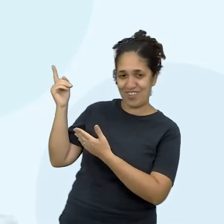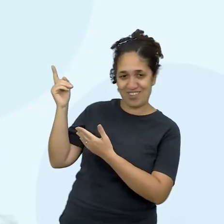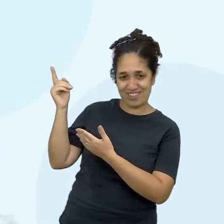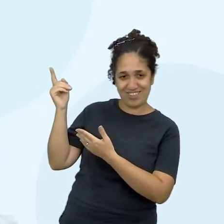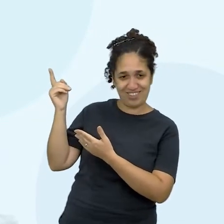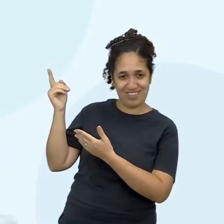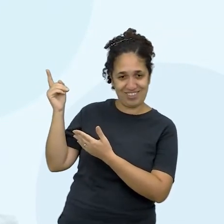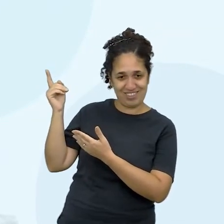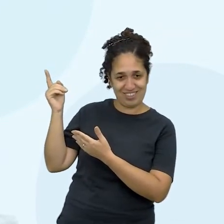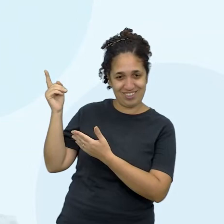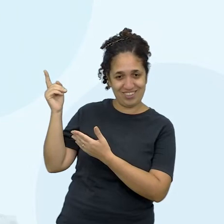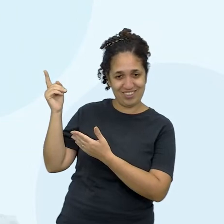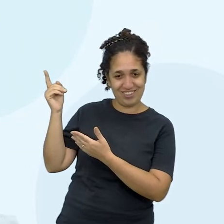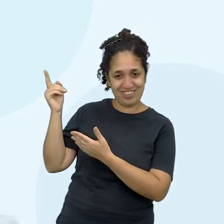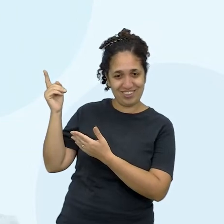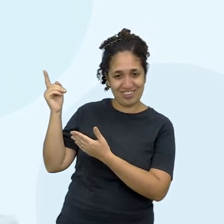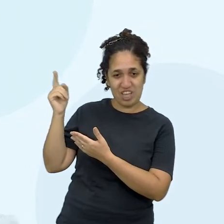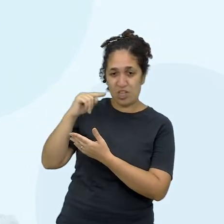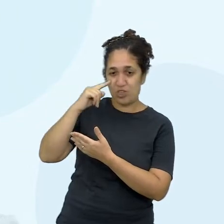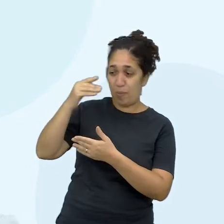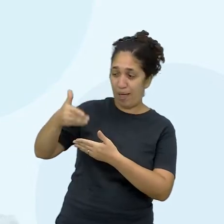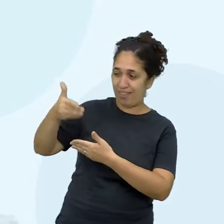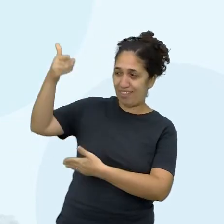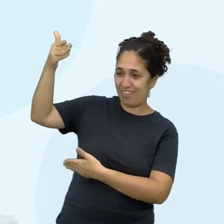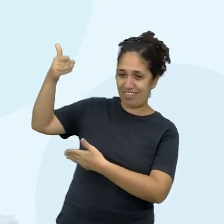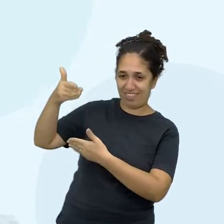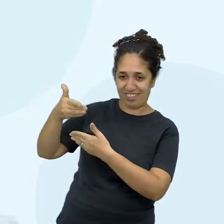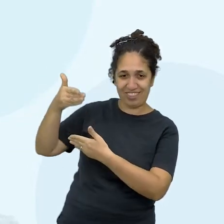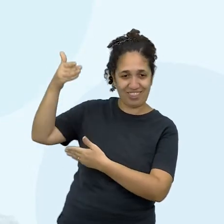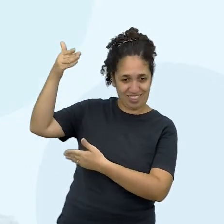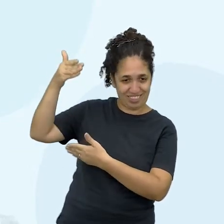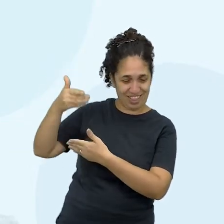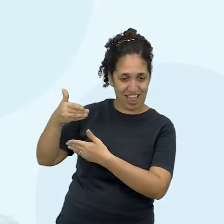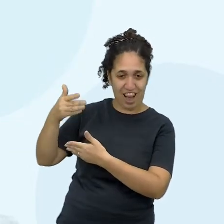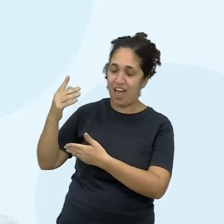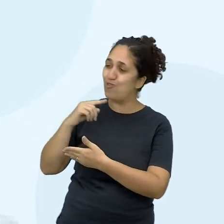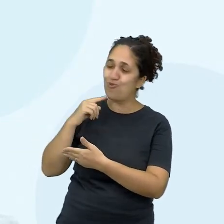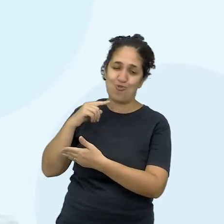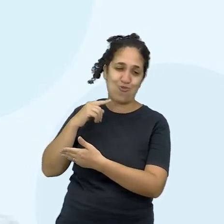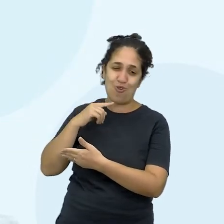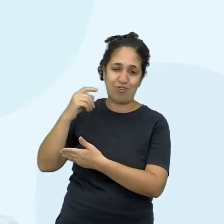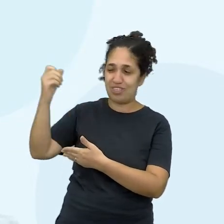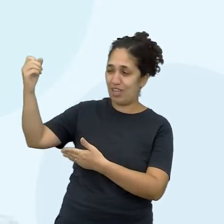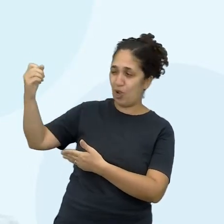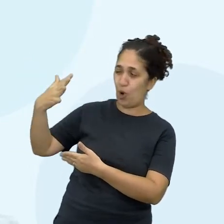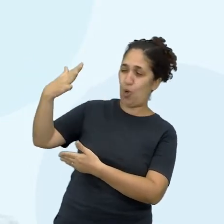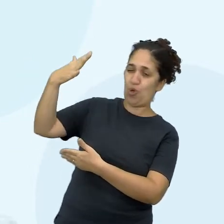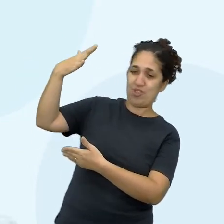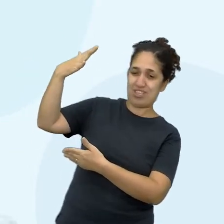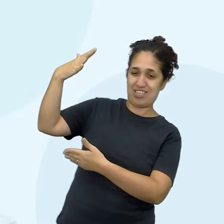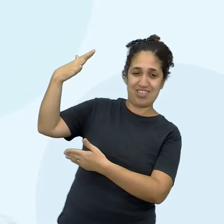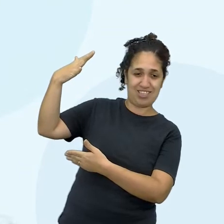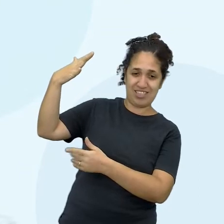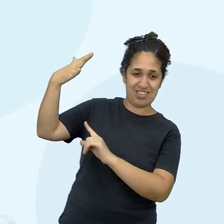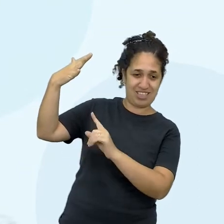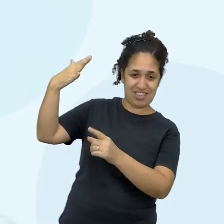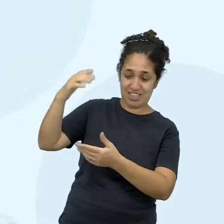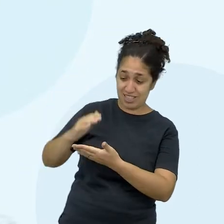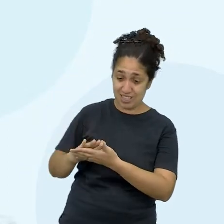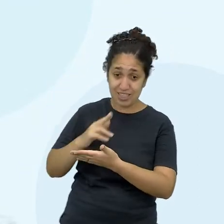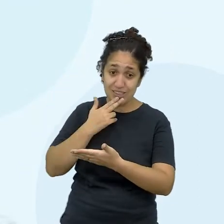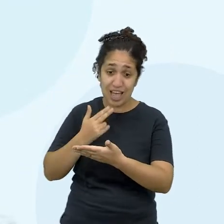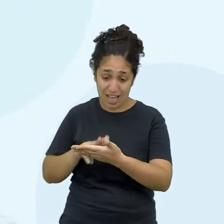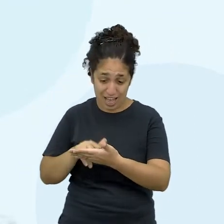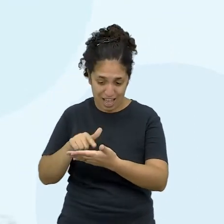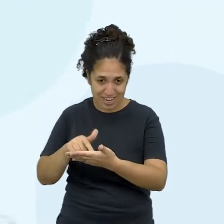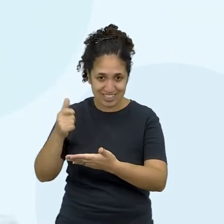num efeito aí de uma tela dessa, eu não vou conseguir nem a mesma jogada de luz na carta ali, você está vendo que a carta